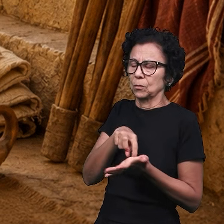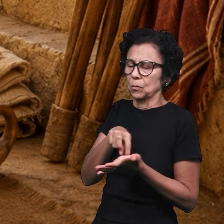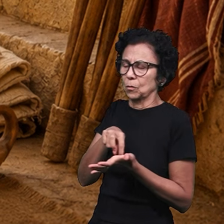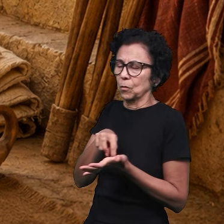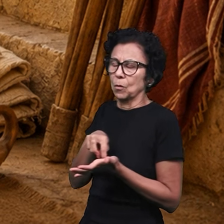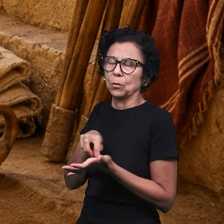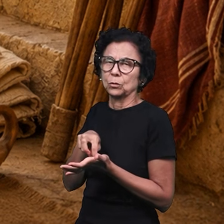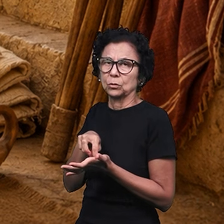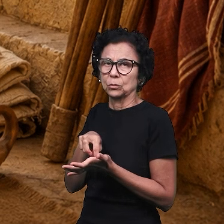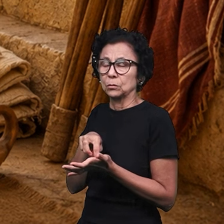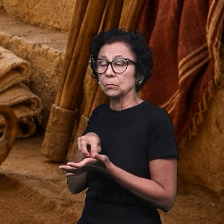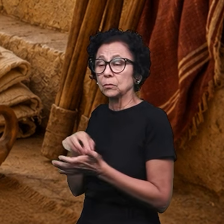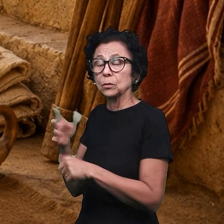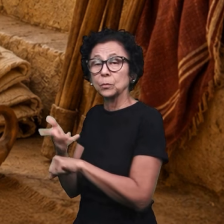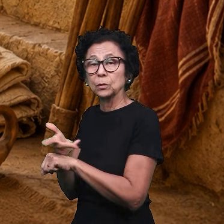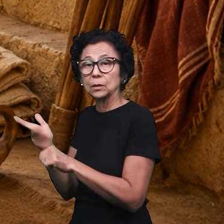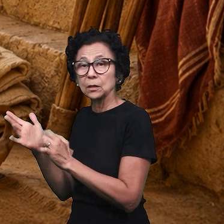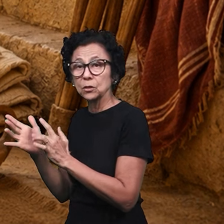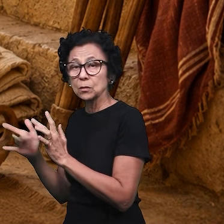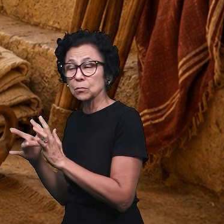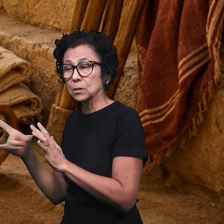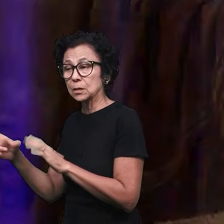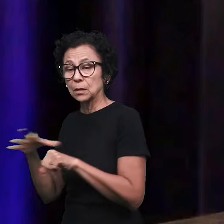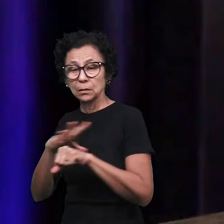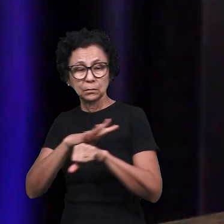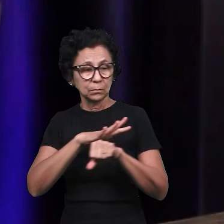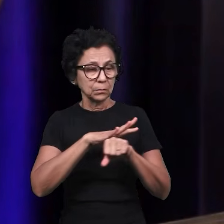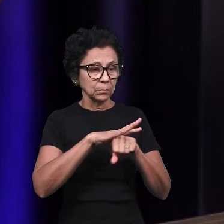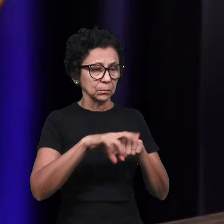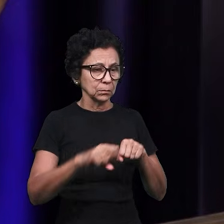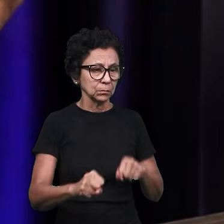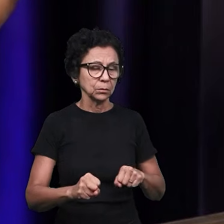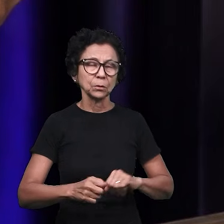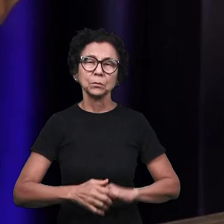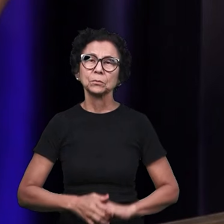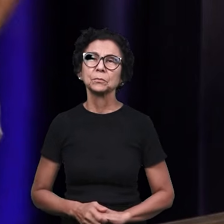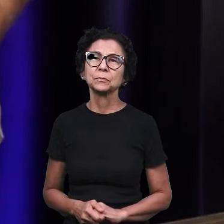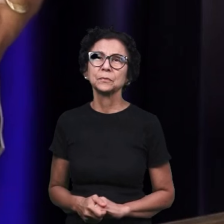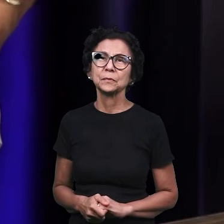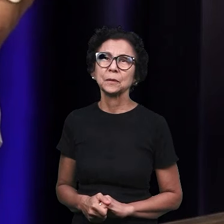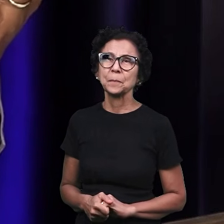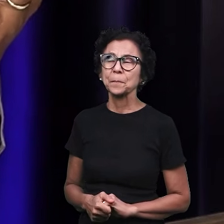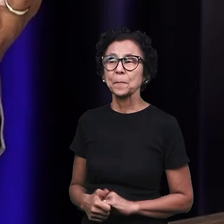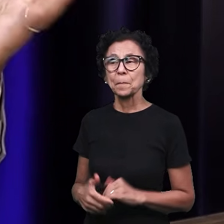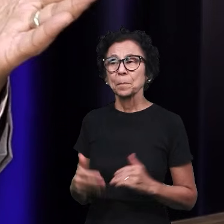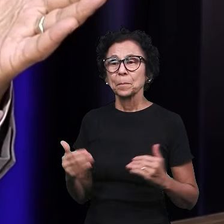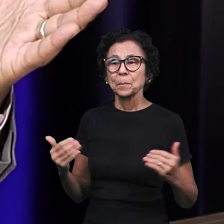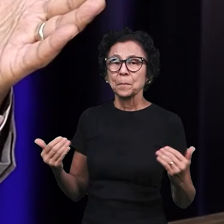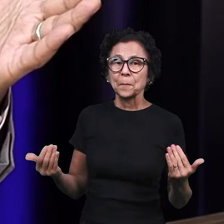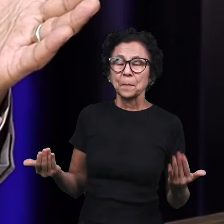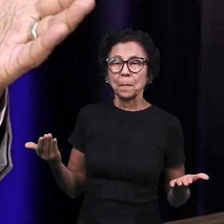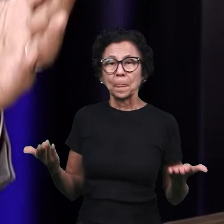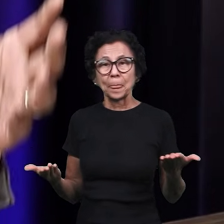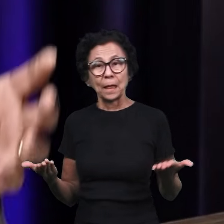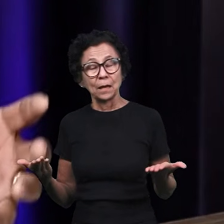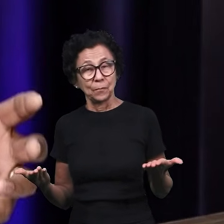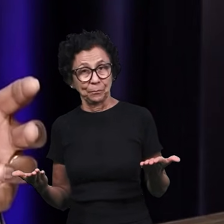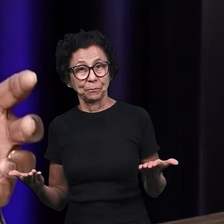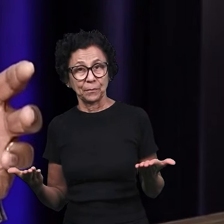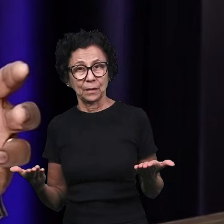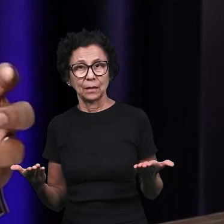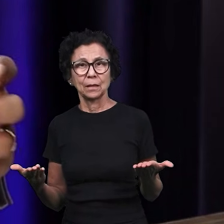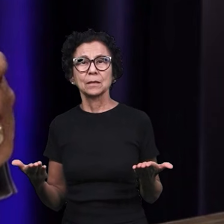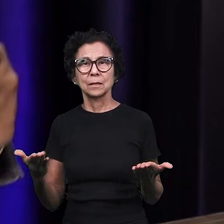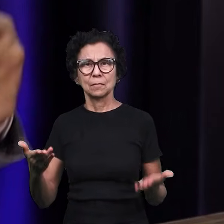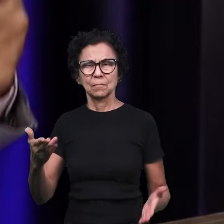no templo, e ele os curou. Então nós vemos até o contraponto dessa autoridade, né, que, como você falou,